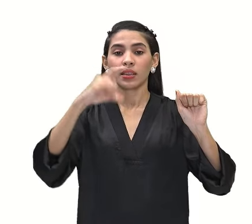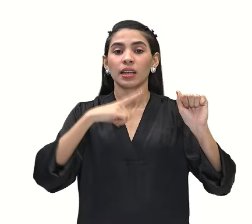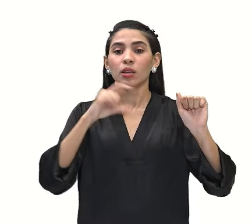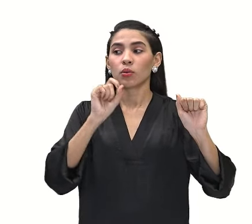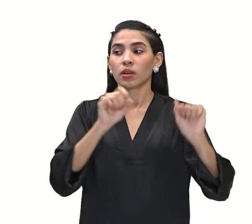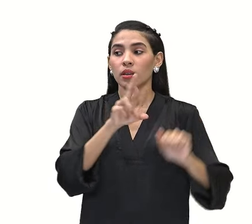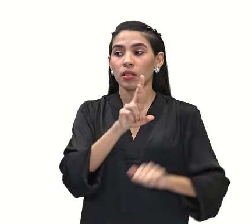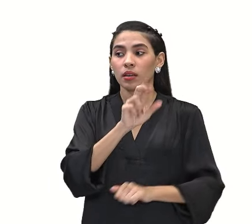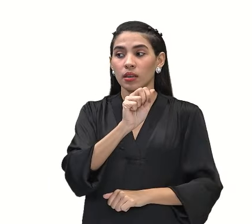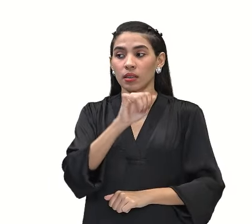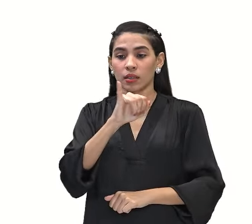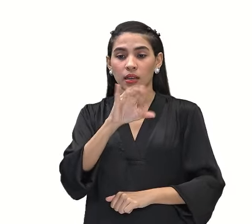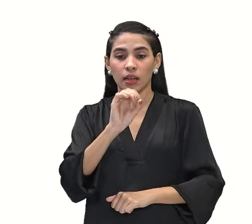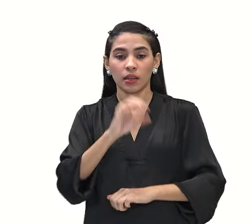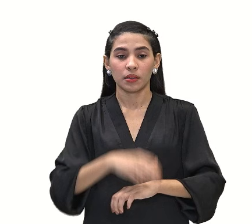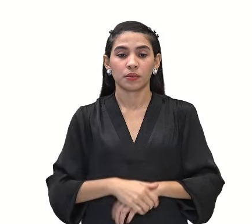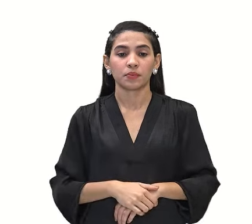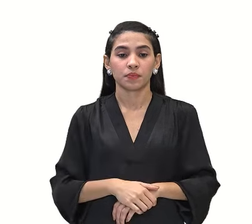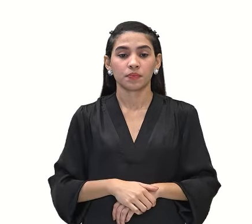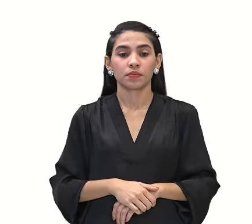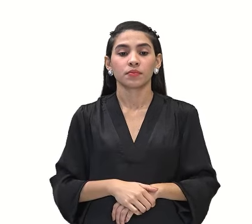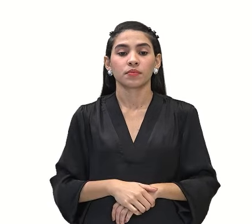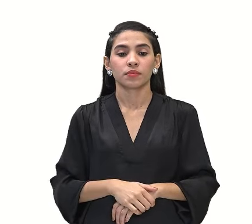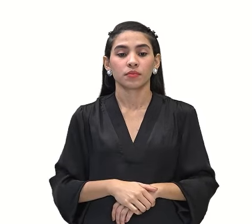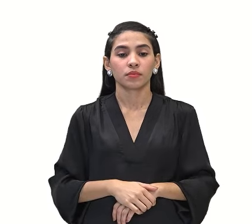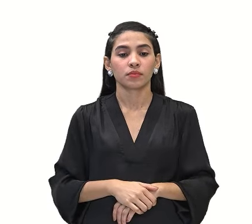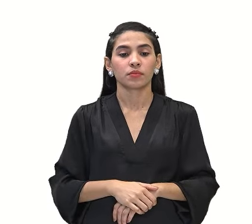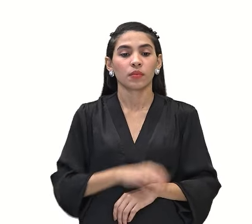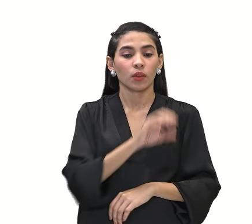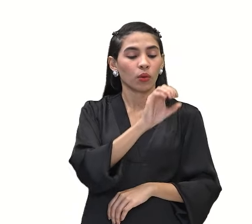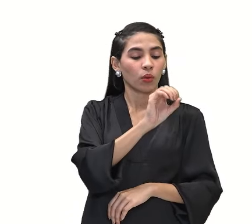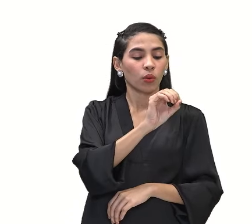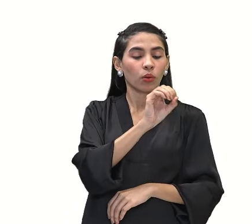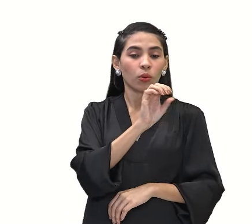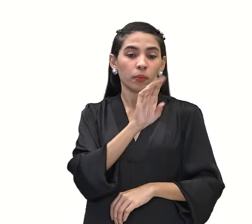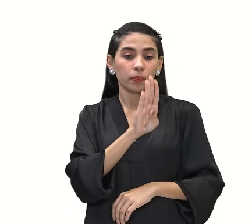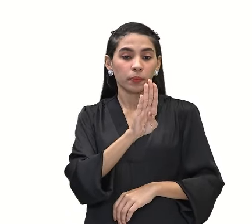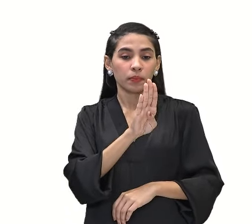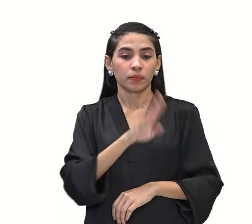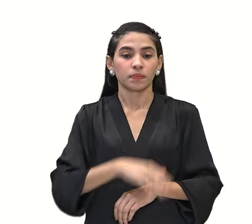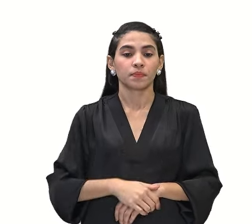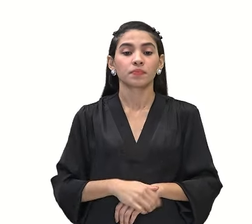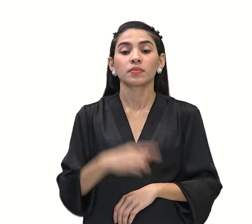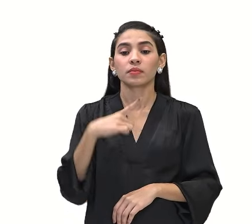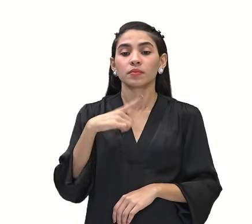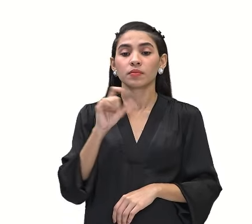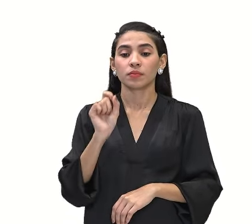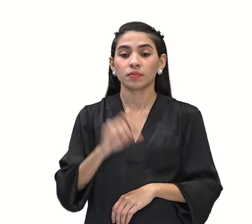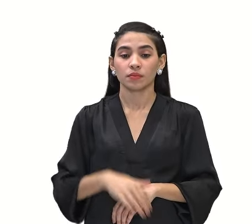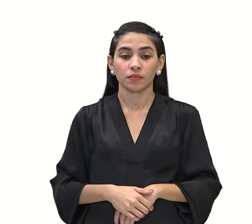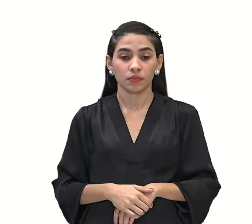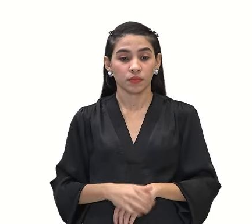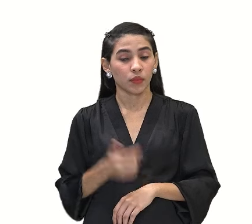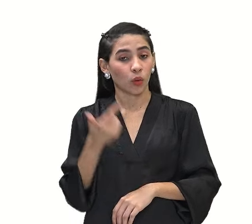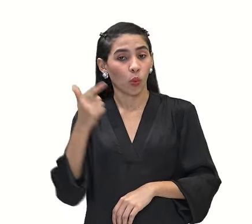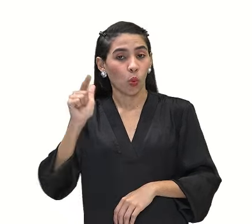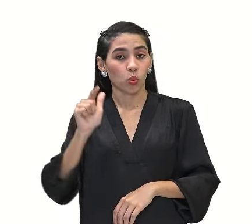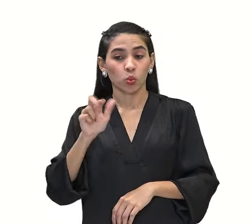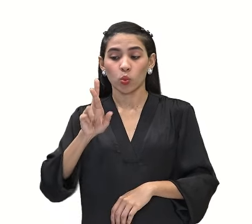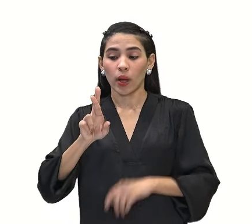raio de o a ó de o a eu tenho outro